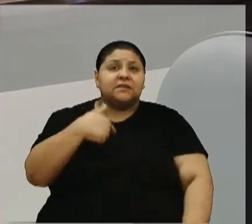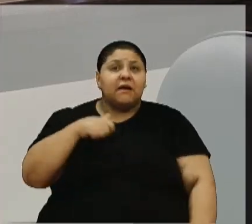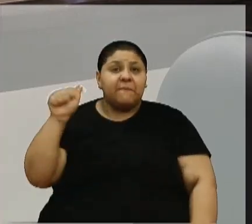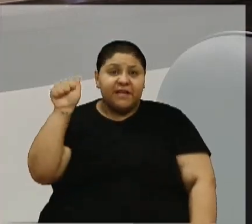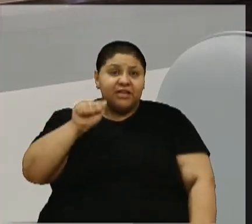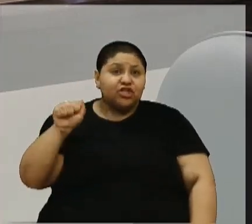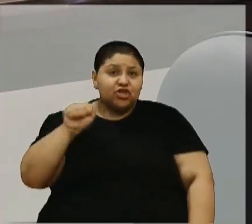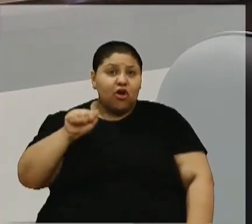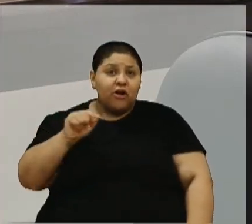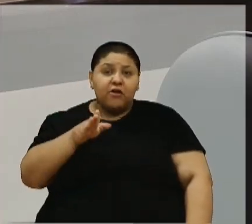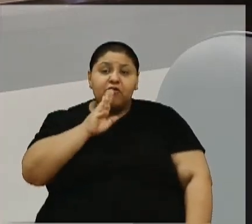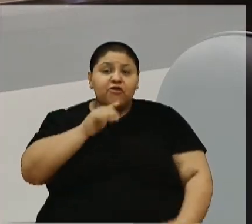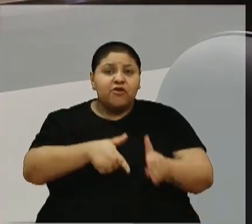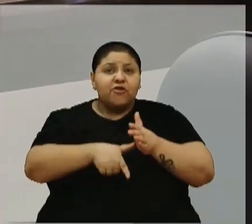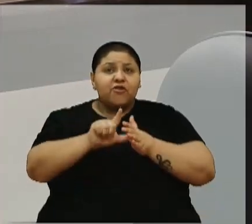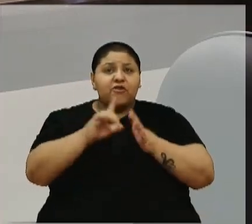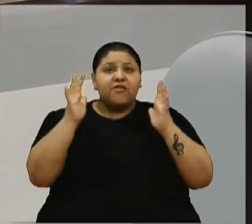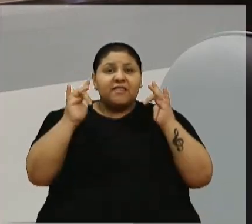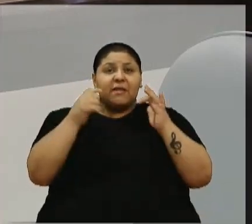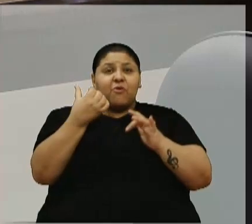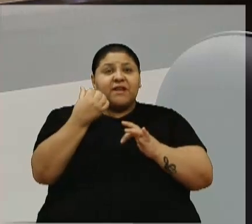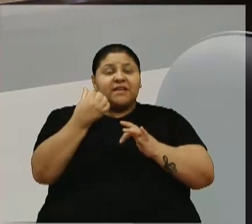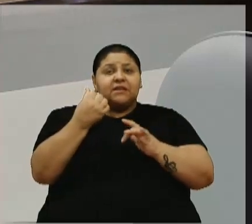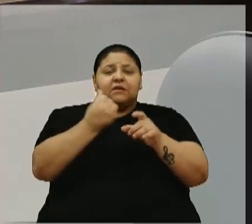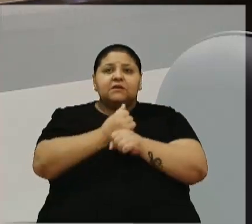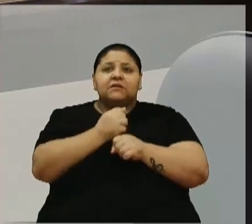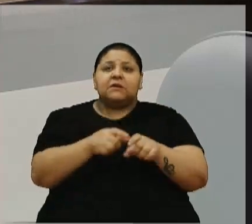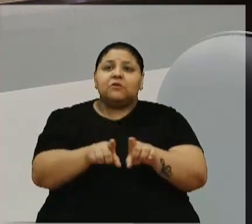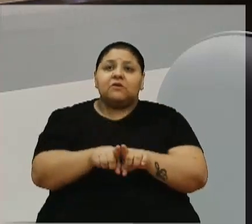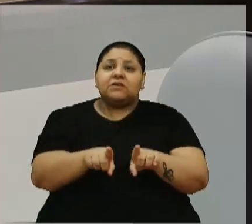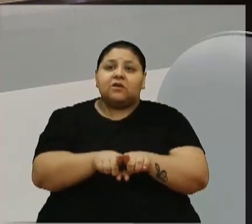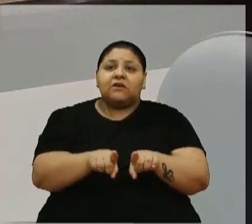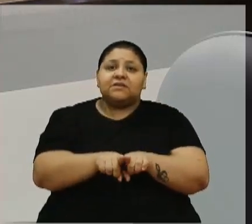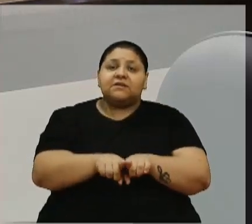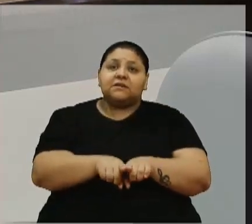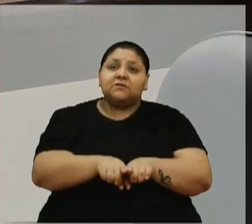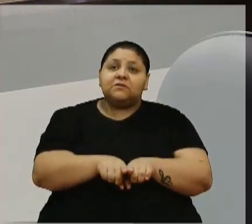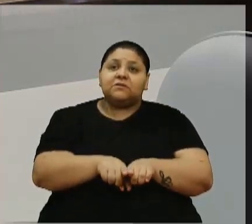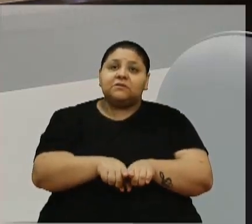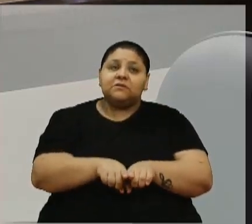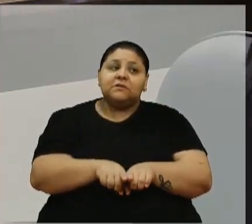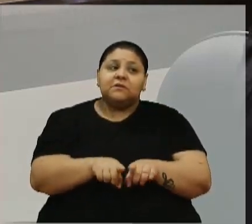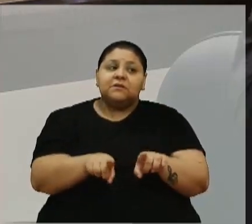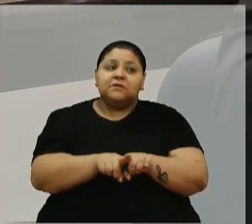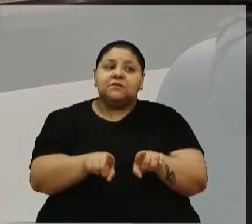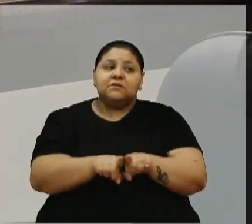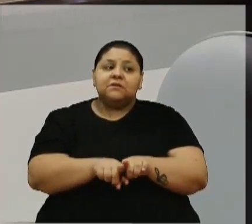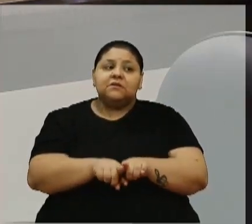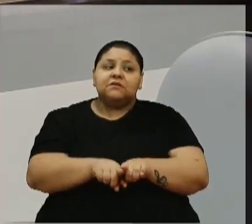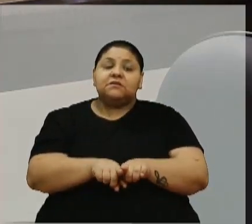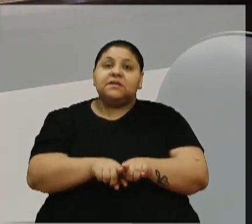antes. Namorei 6 anos e como a sogra, quando a gente vai namorar, como procura fazer os agrados,